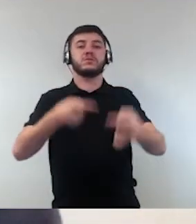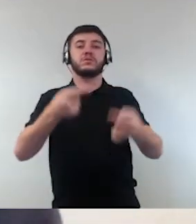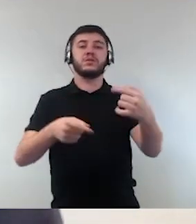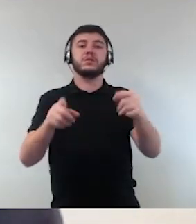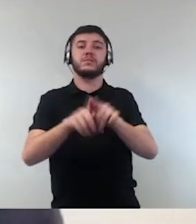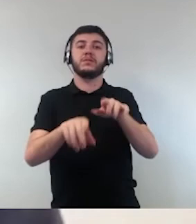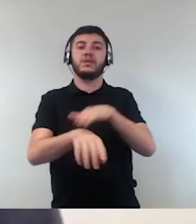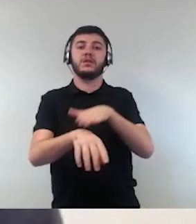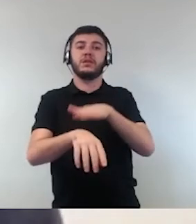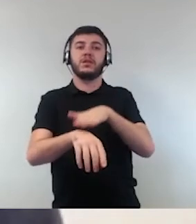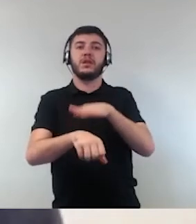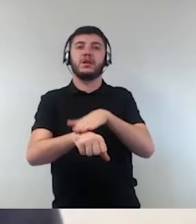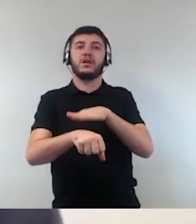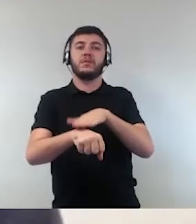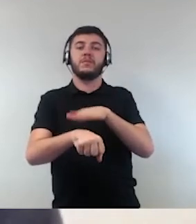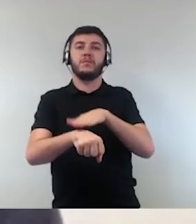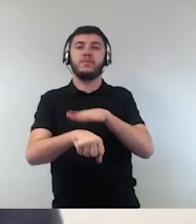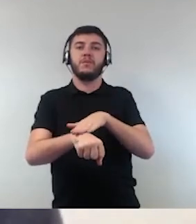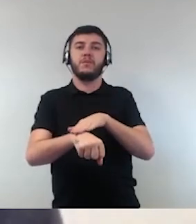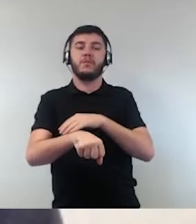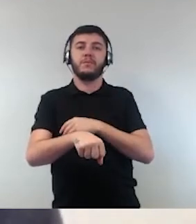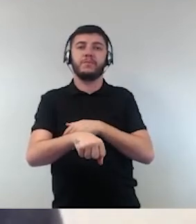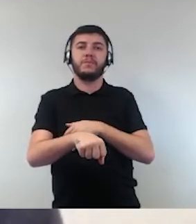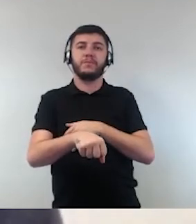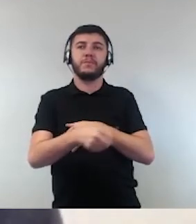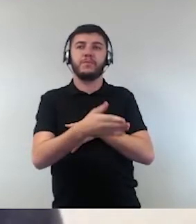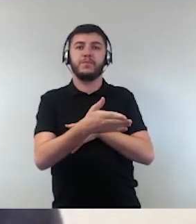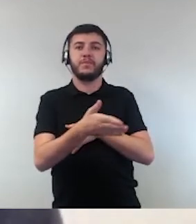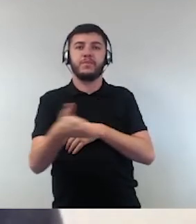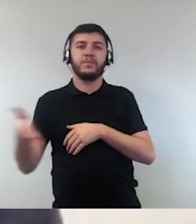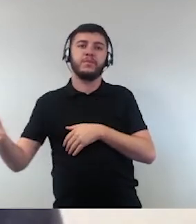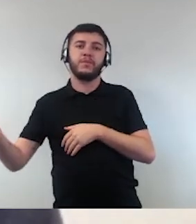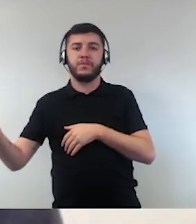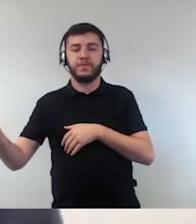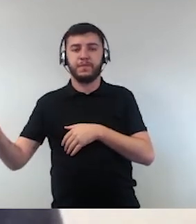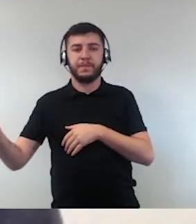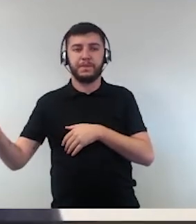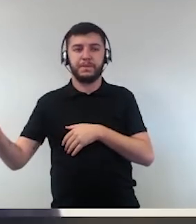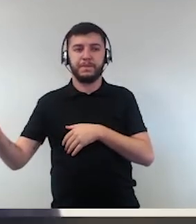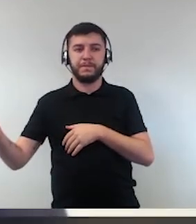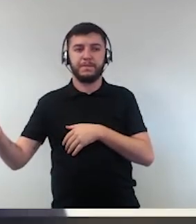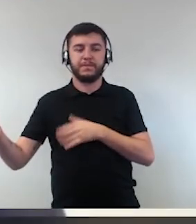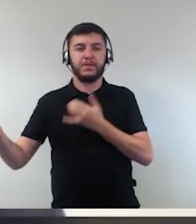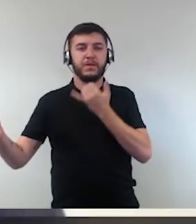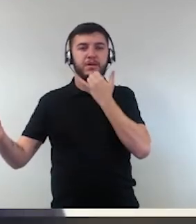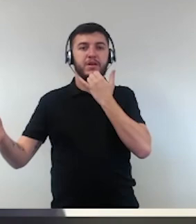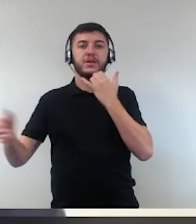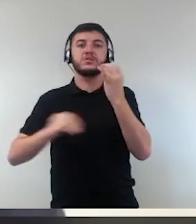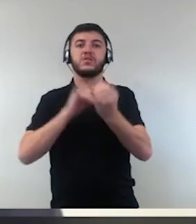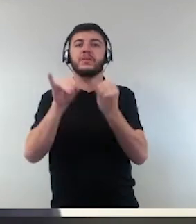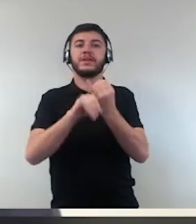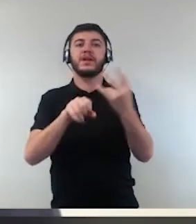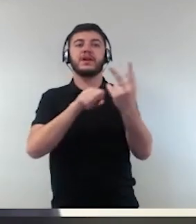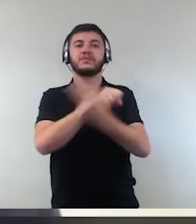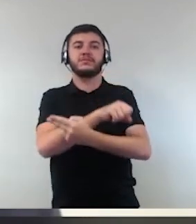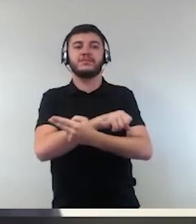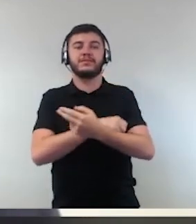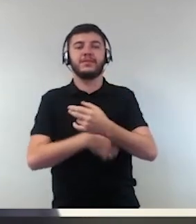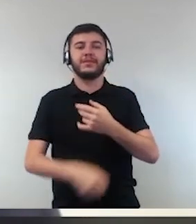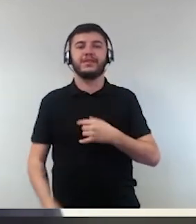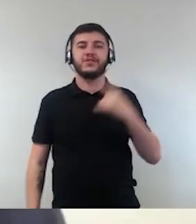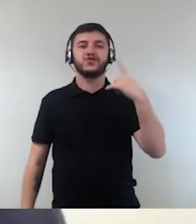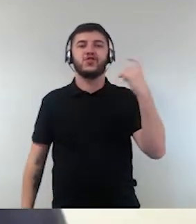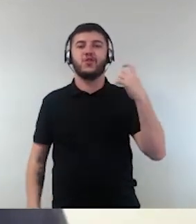meio tempo houver, a gente precisa se